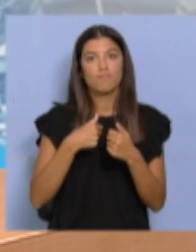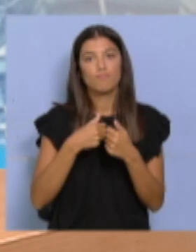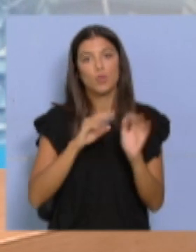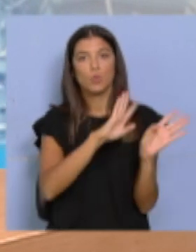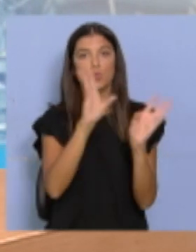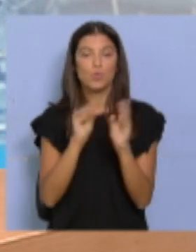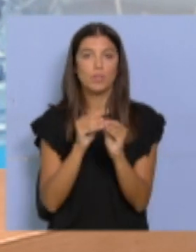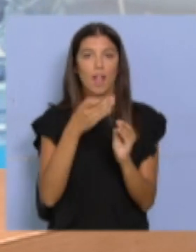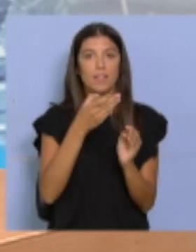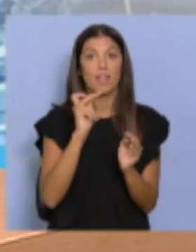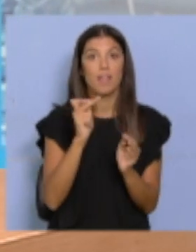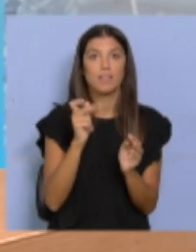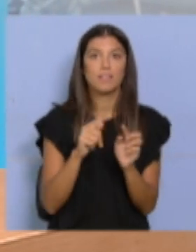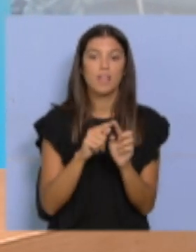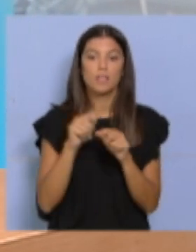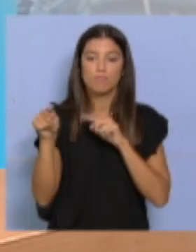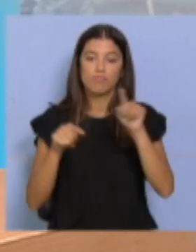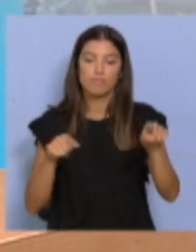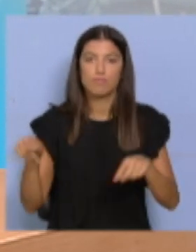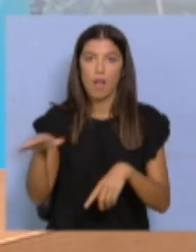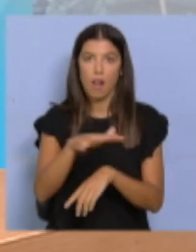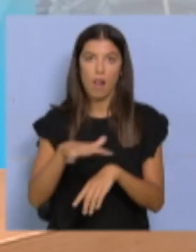de experiência missionária por terras da Amazónia.